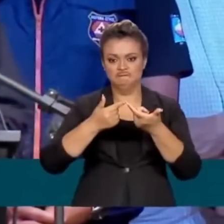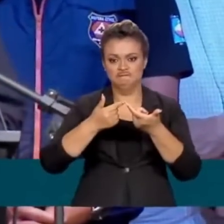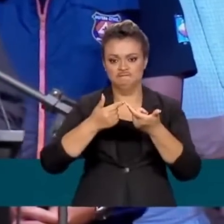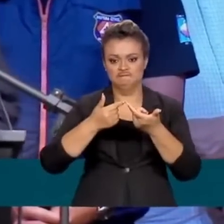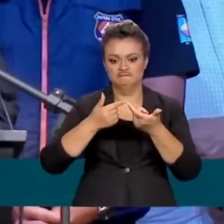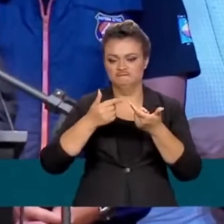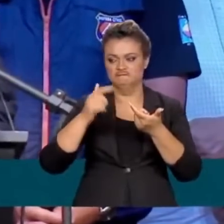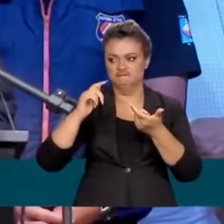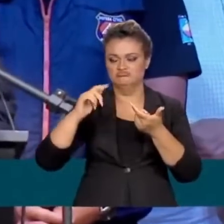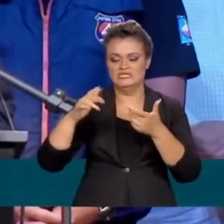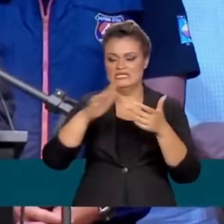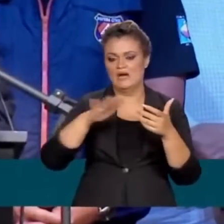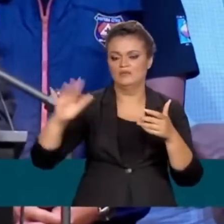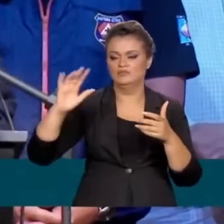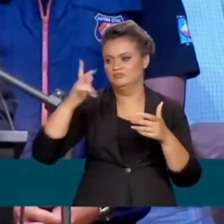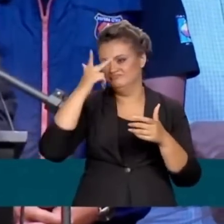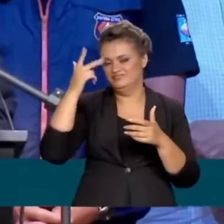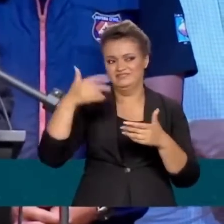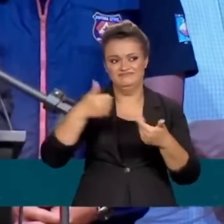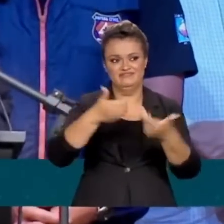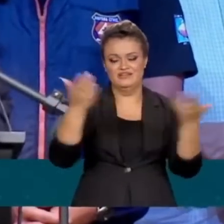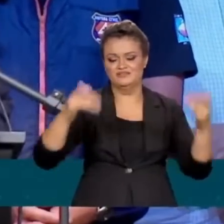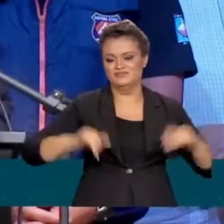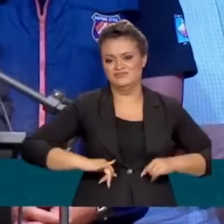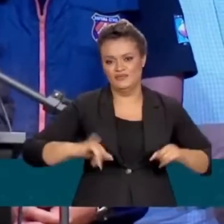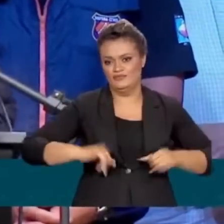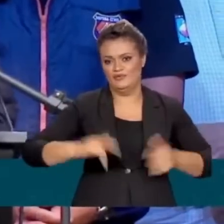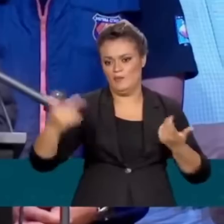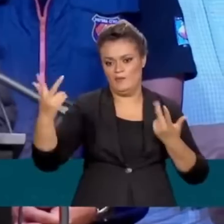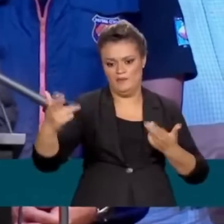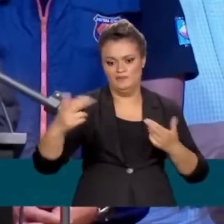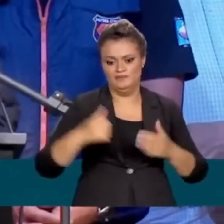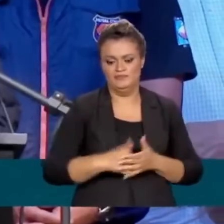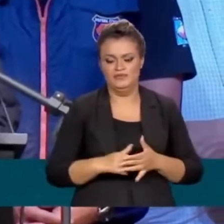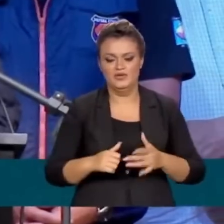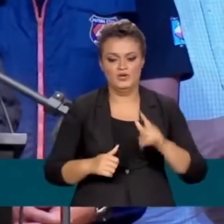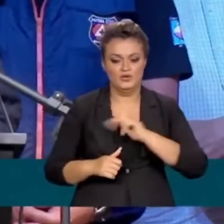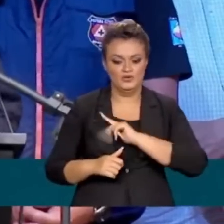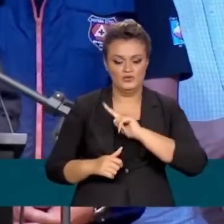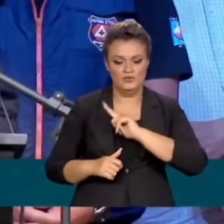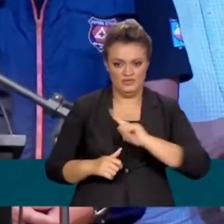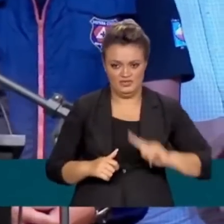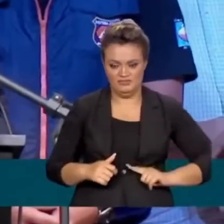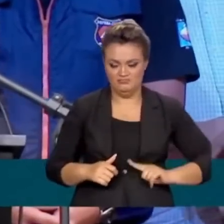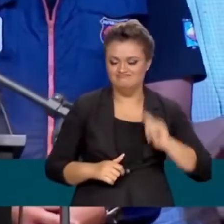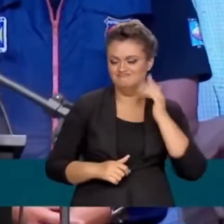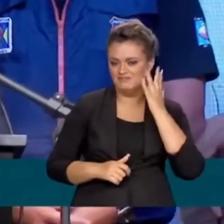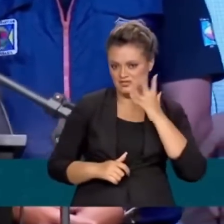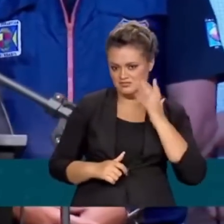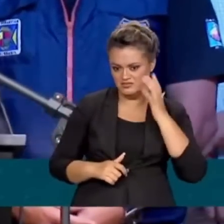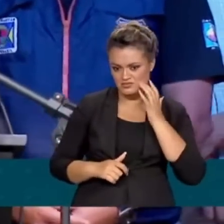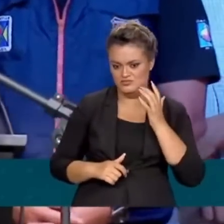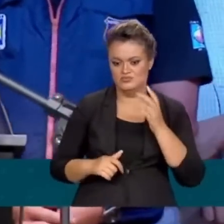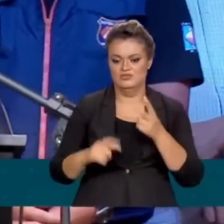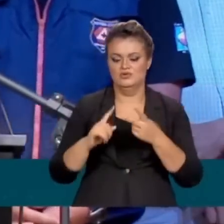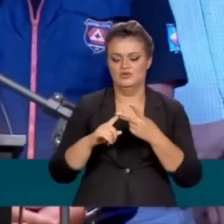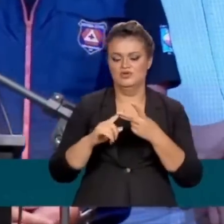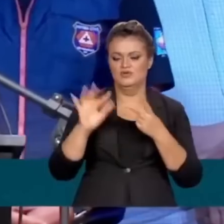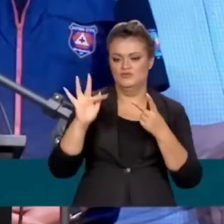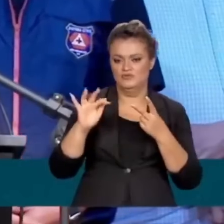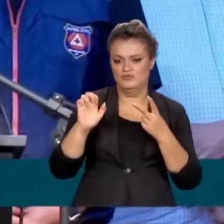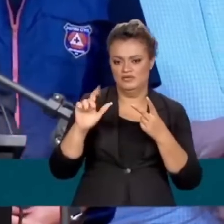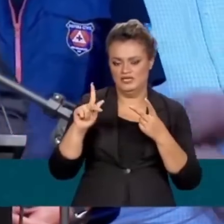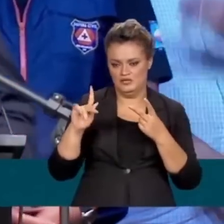atinge todos nós Ou seja a presença do Governador Tarcísio do Companheiro